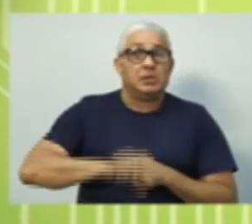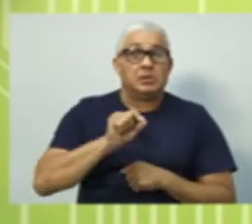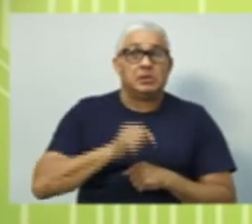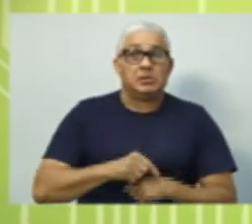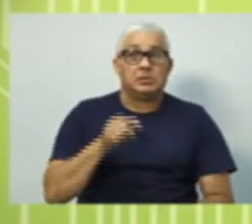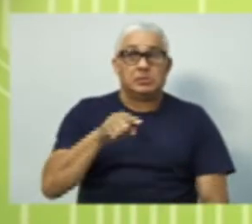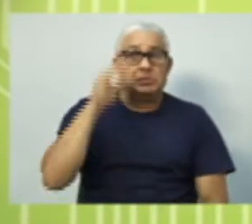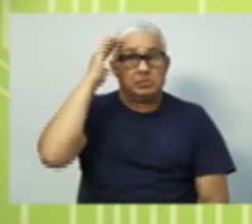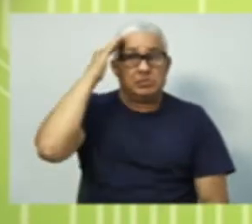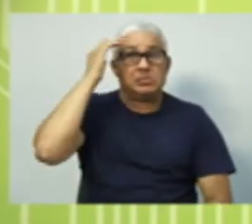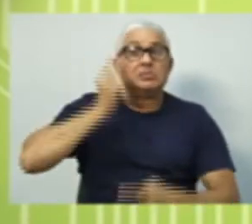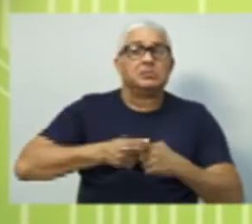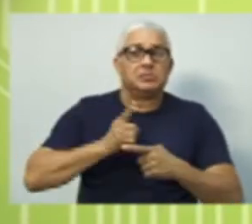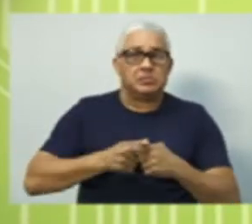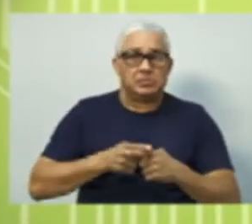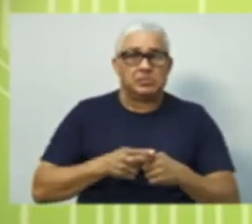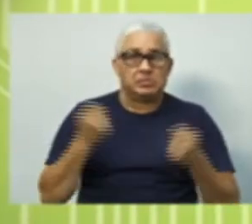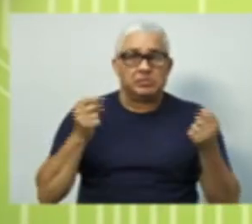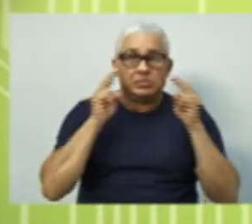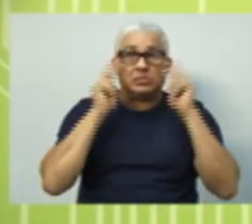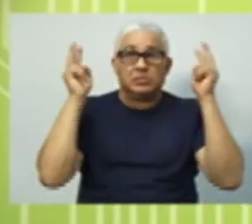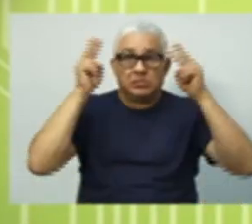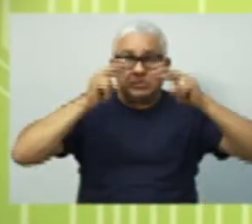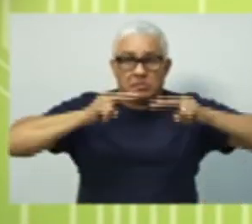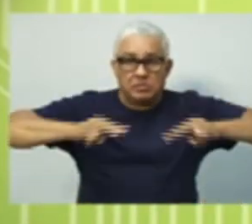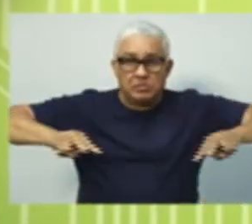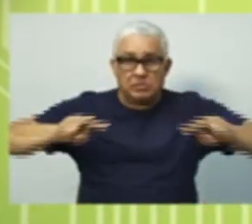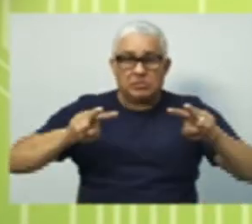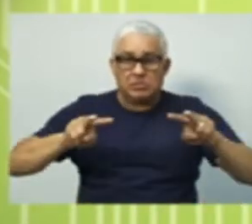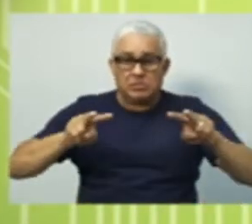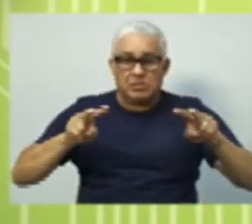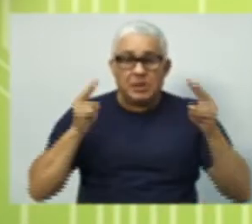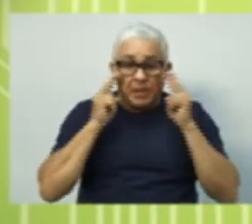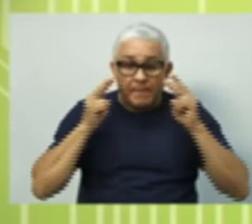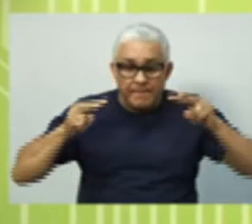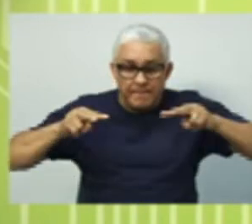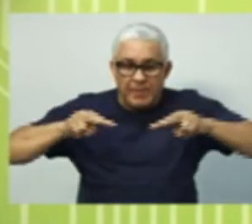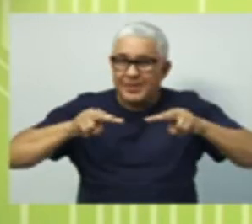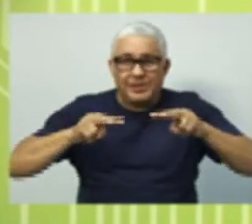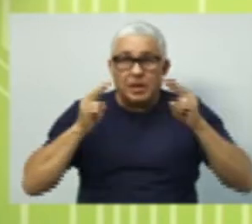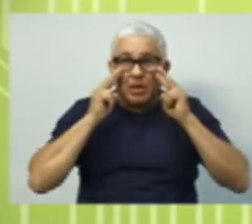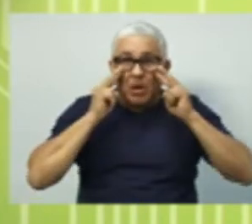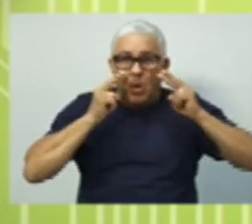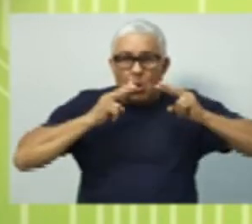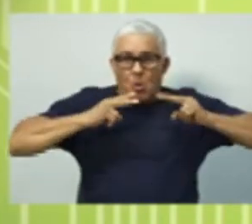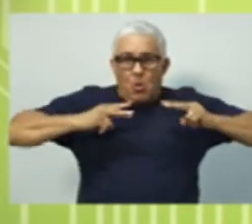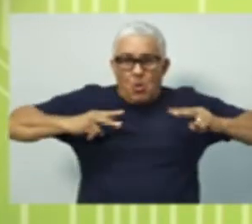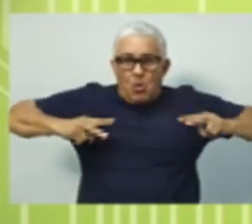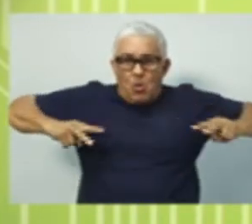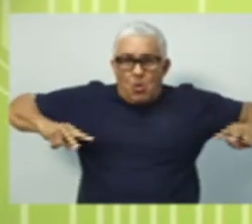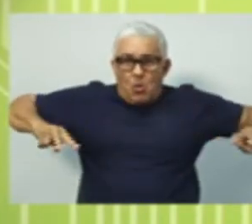práticas em que você julgue elaborar um orçamento. E a aluna Elisete, ela respondeu nas